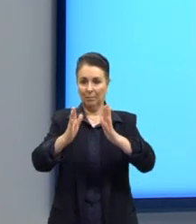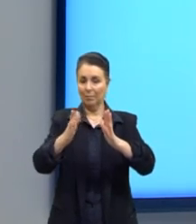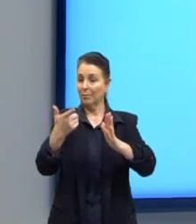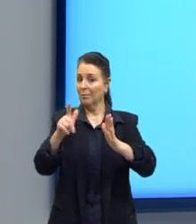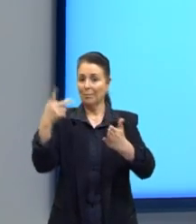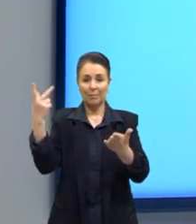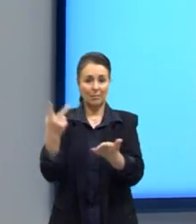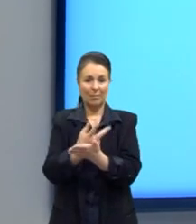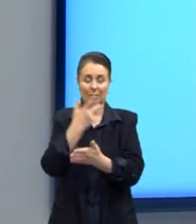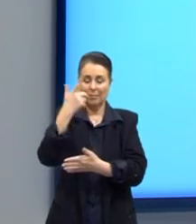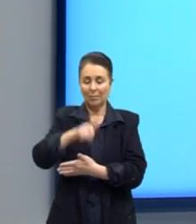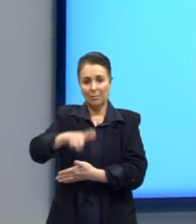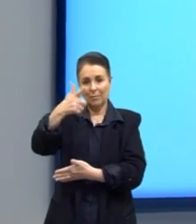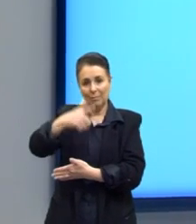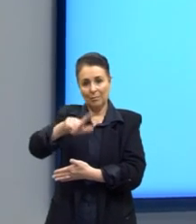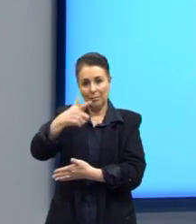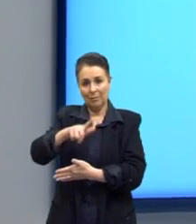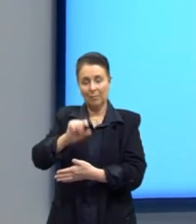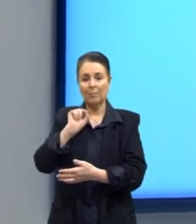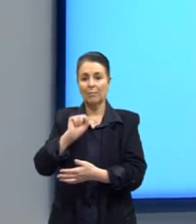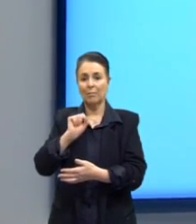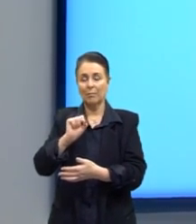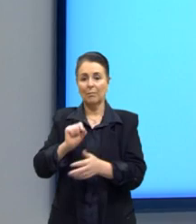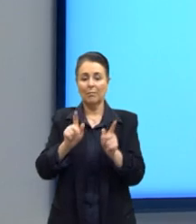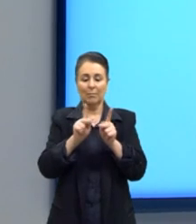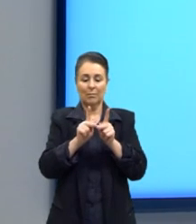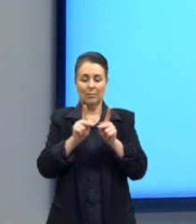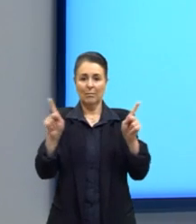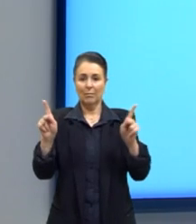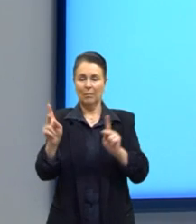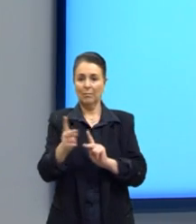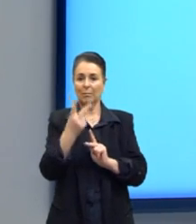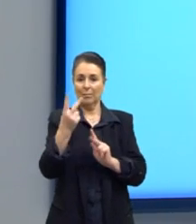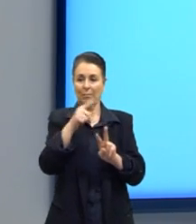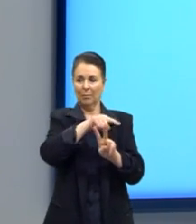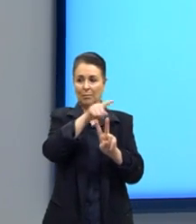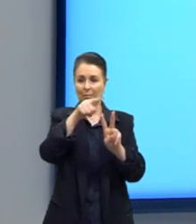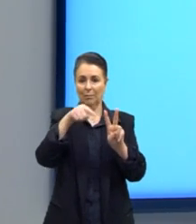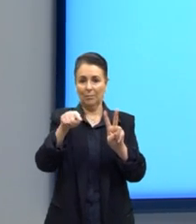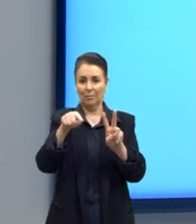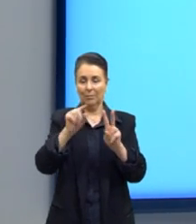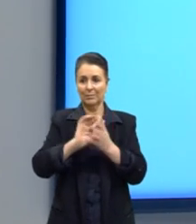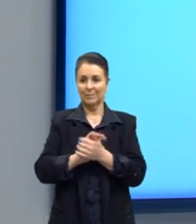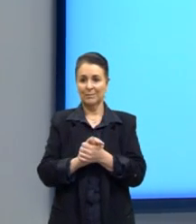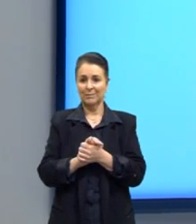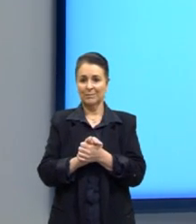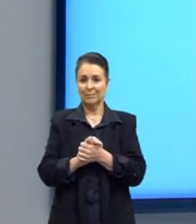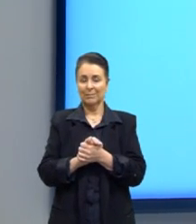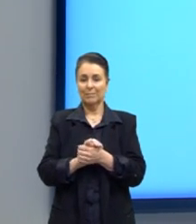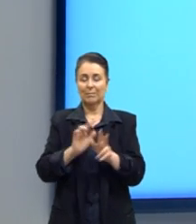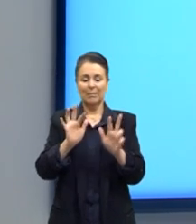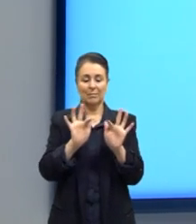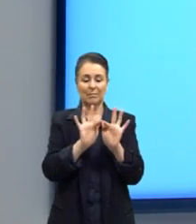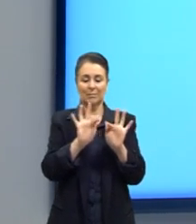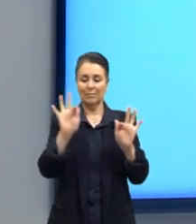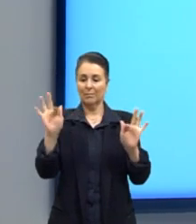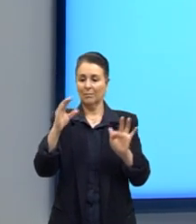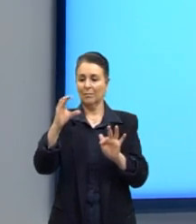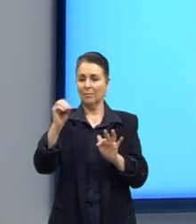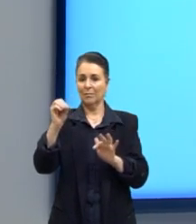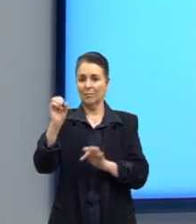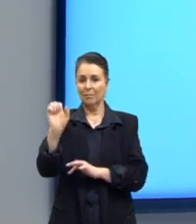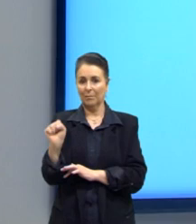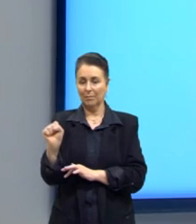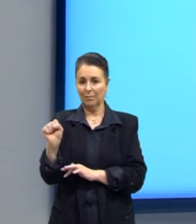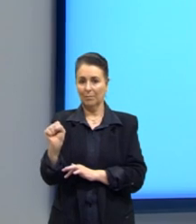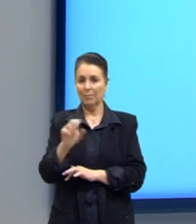essas repetições seria ali o período 2 PI e a função cosseno gente